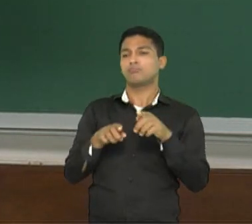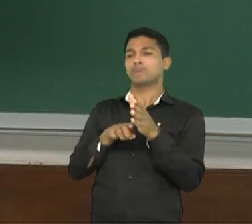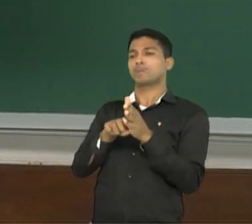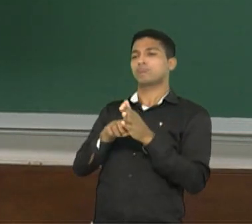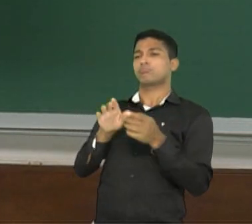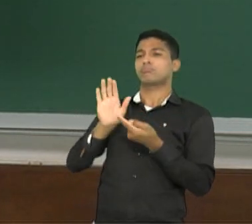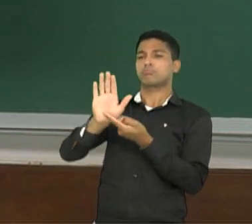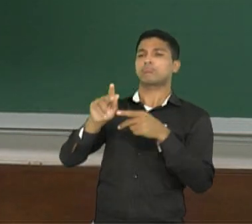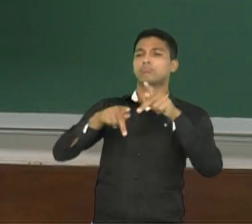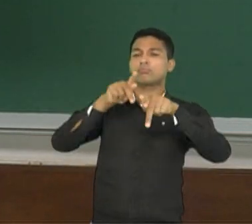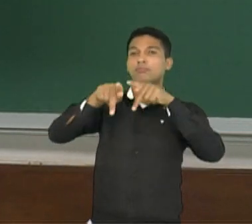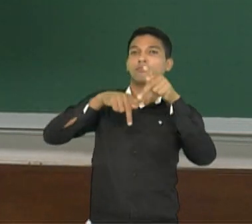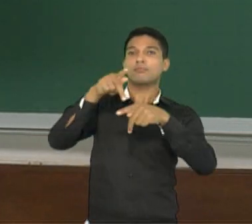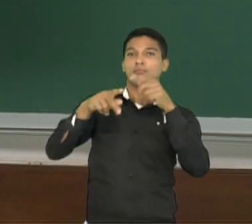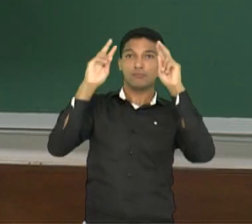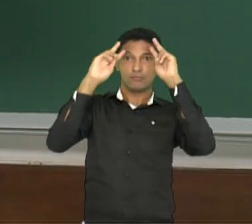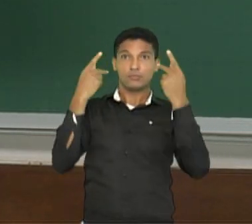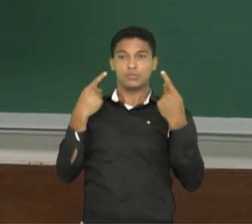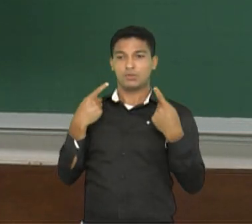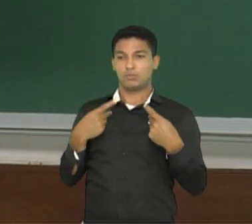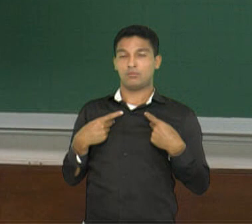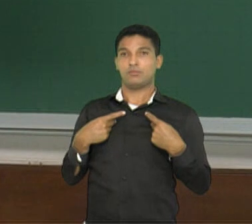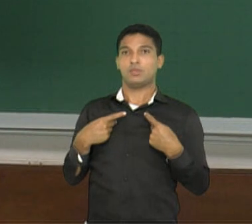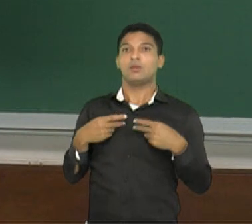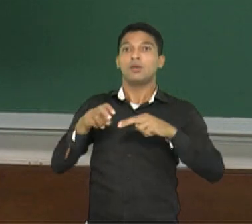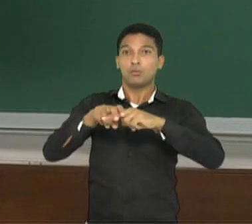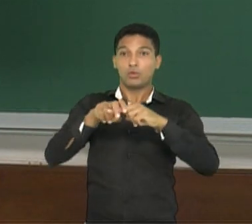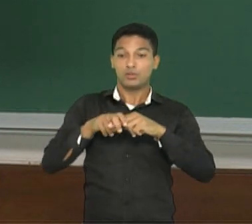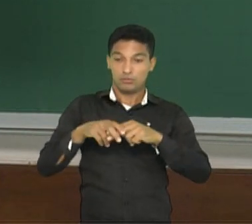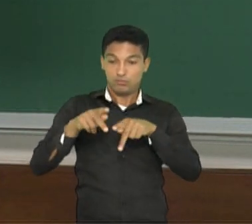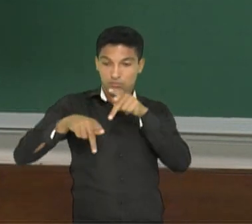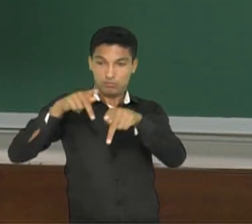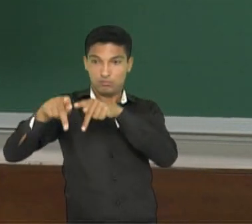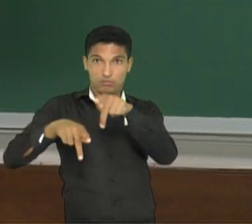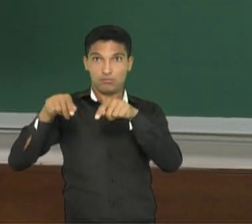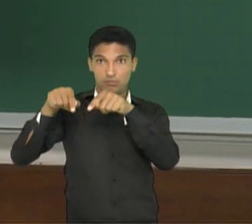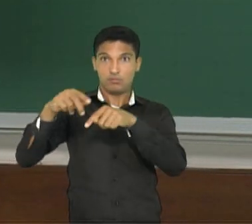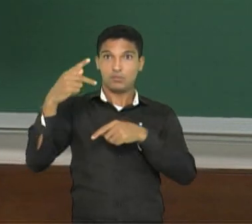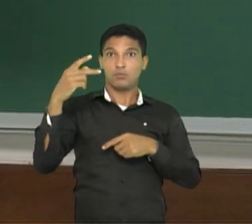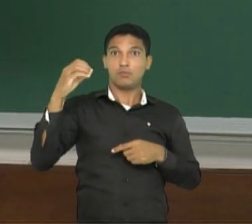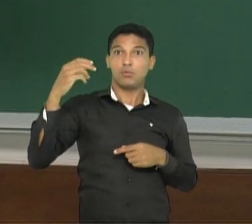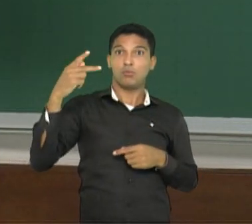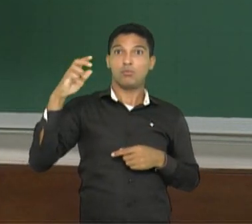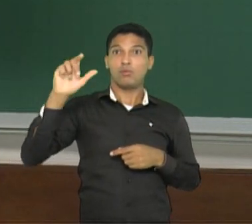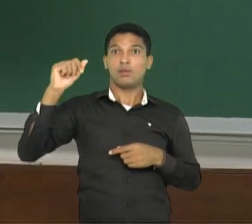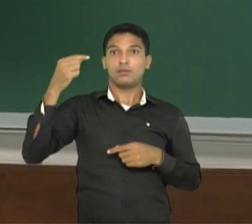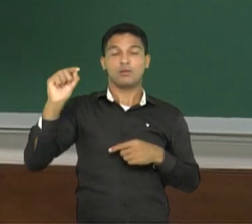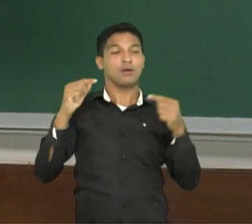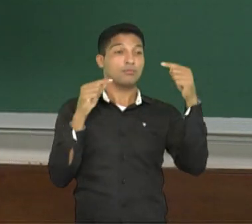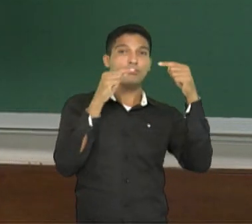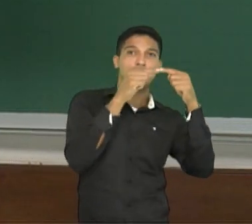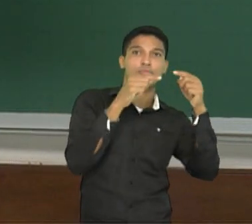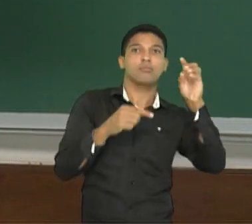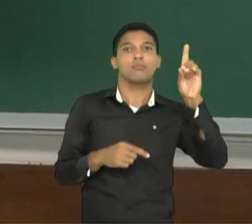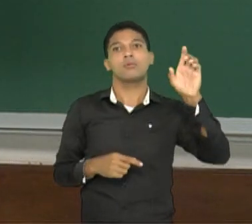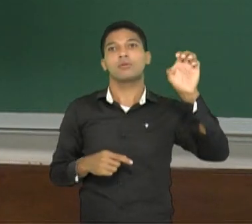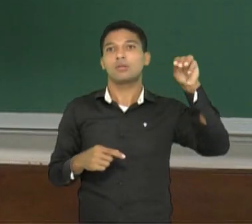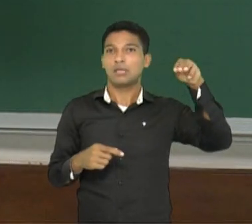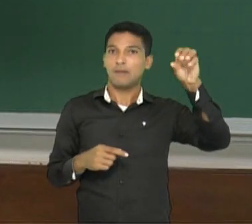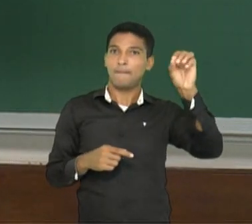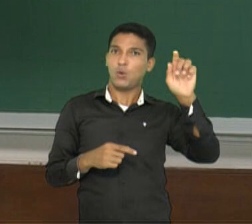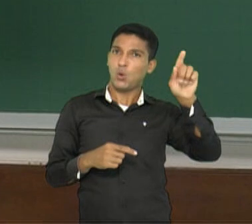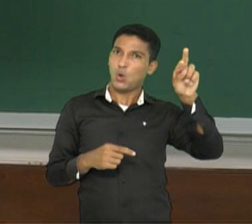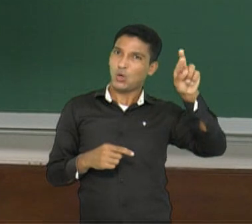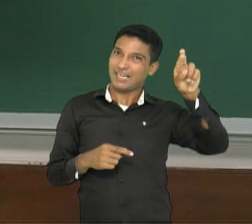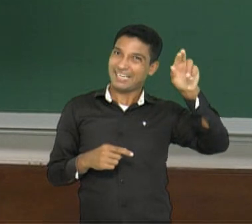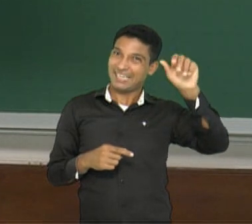Então, sempre que a gente for tratar de população, a gente vai falar ali da questão demografia. Sempre vai lá,